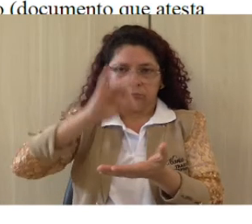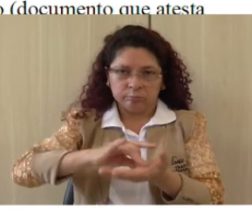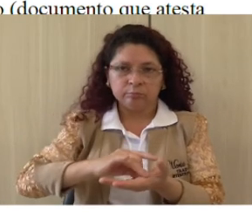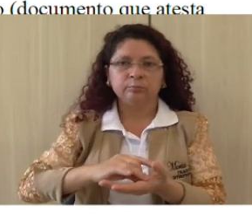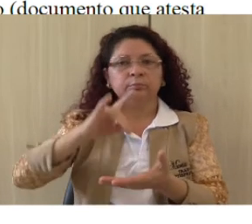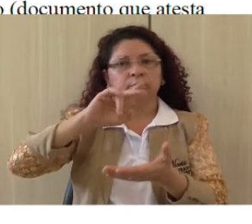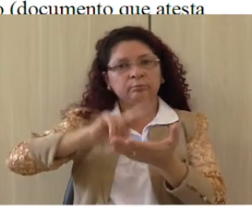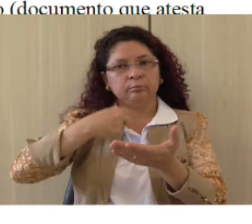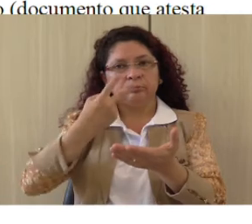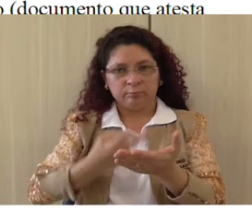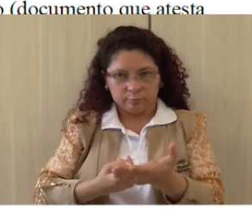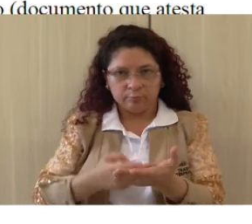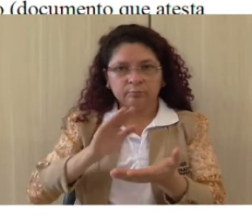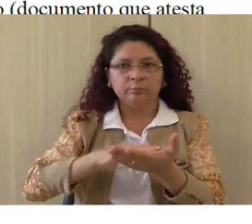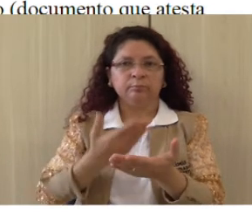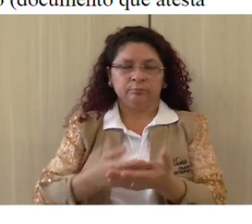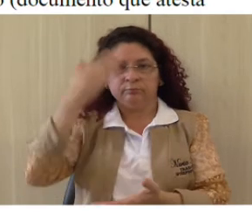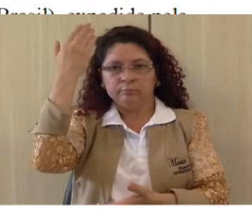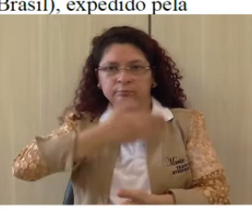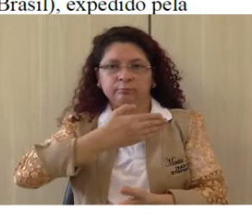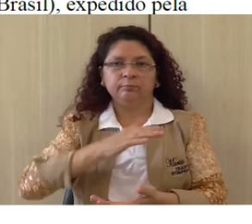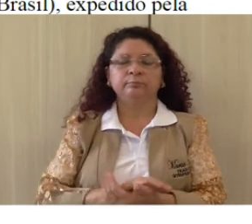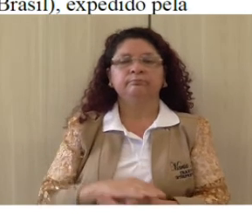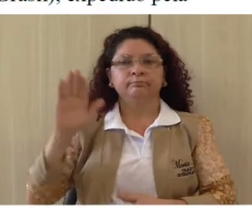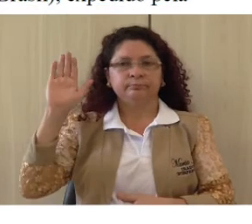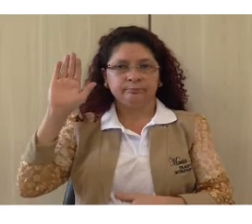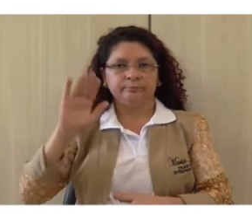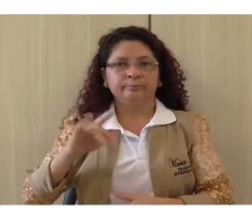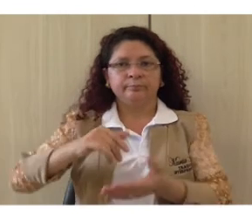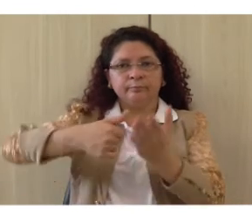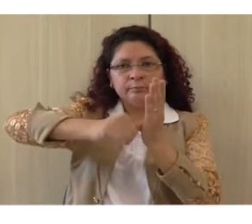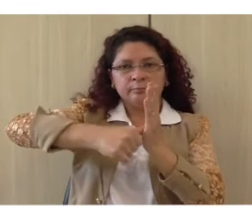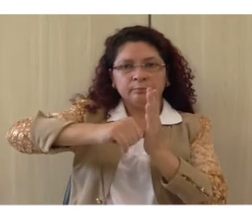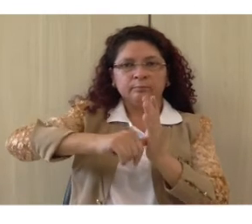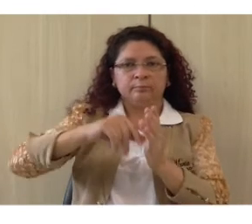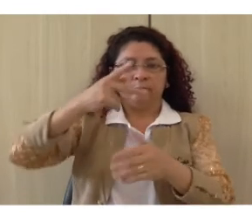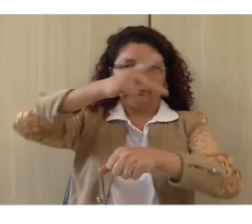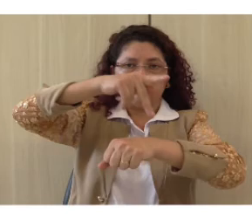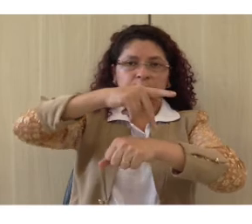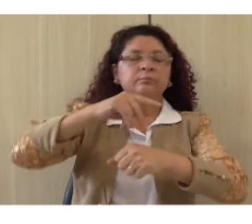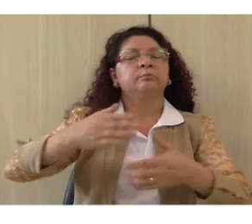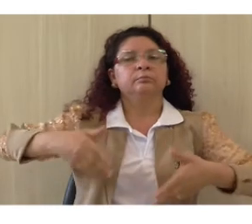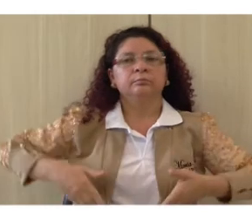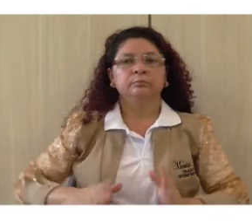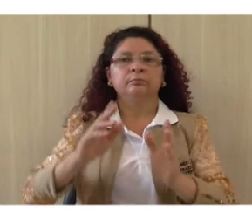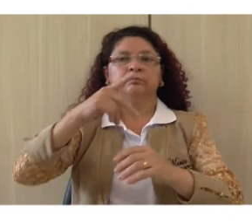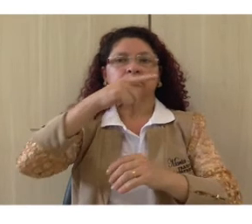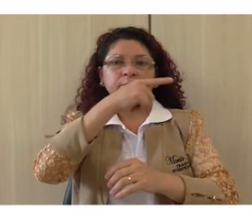por tradutor juramentado. D. Cédula de identidade do país de origem, original e